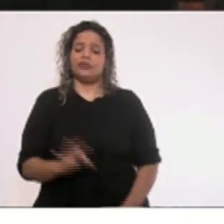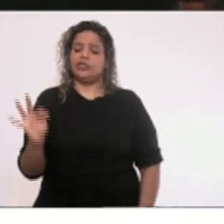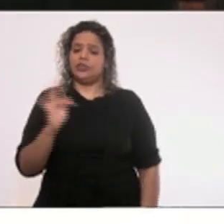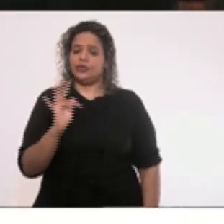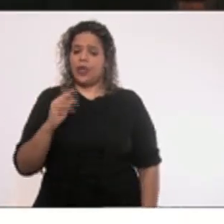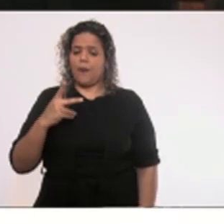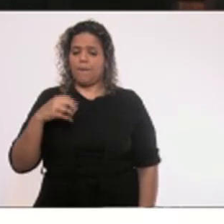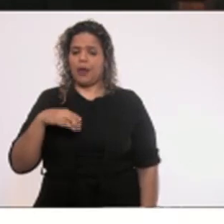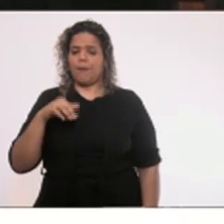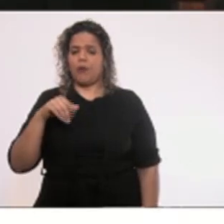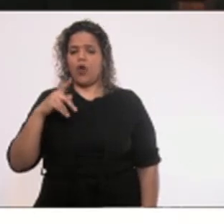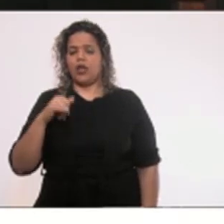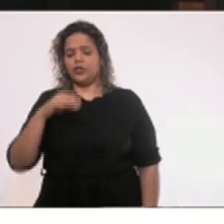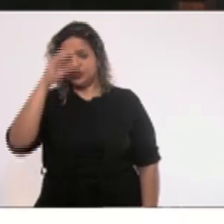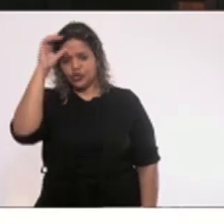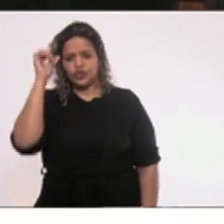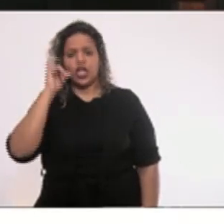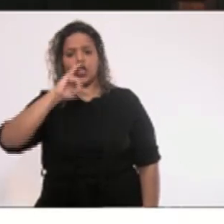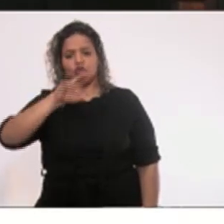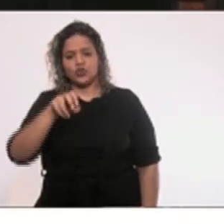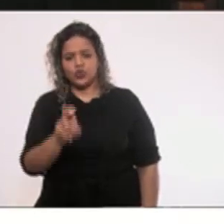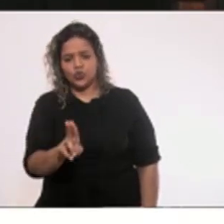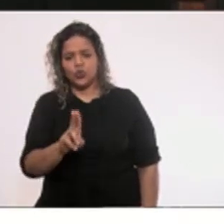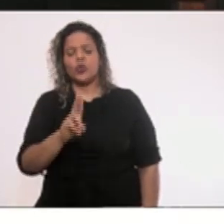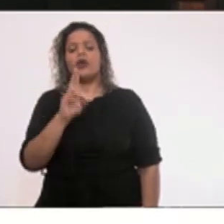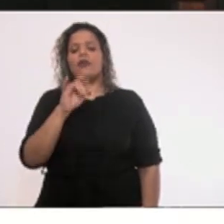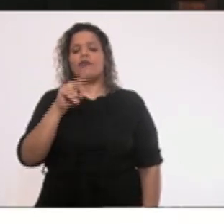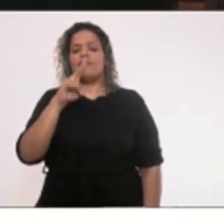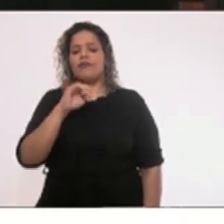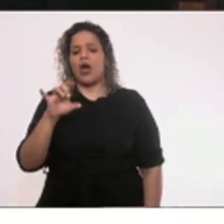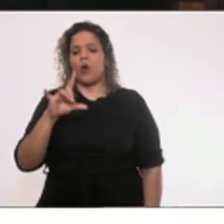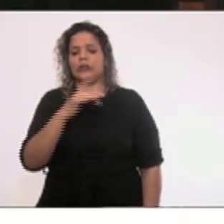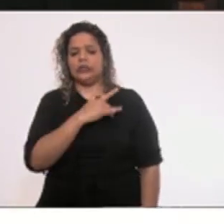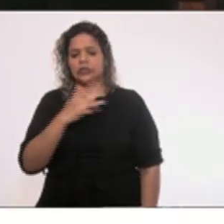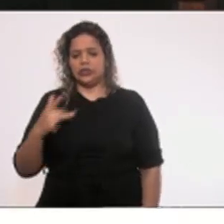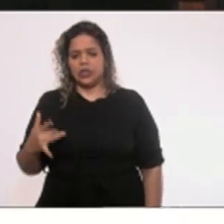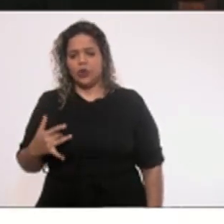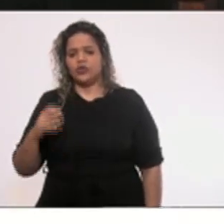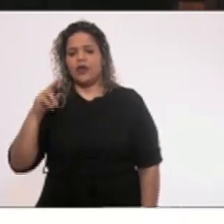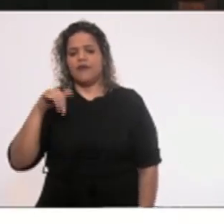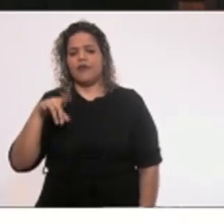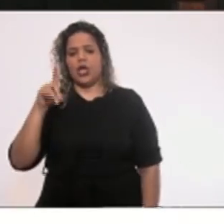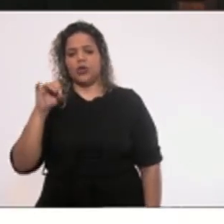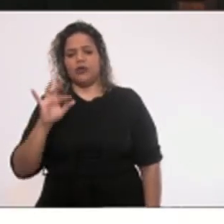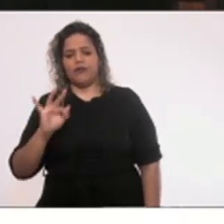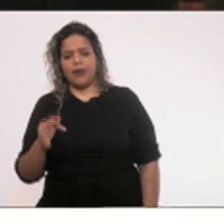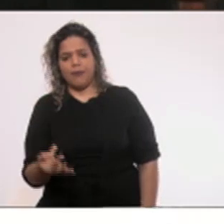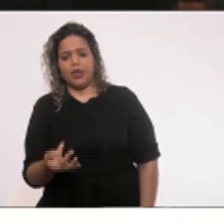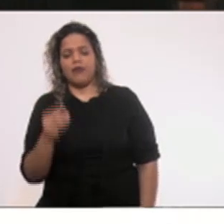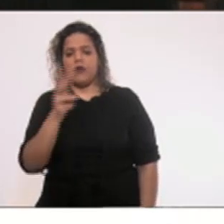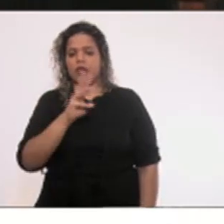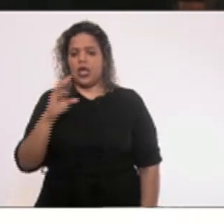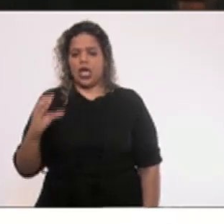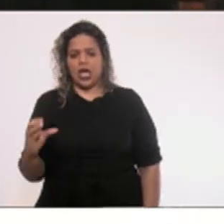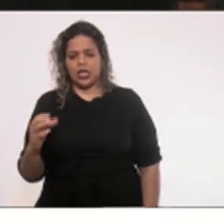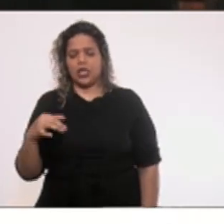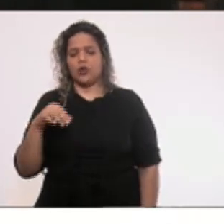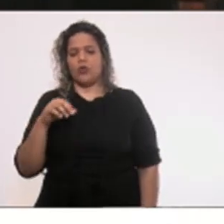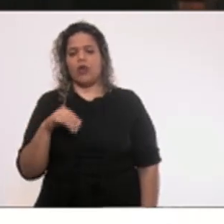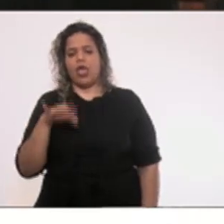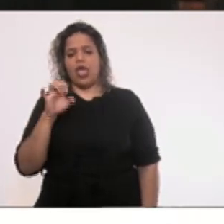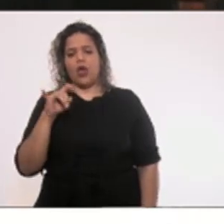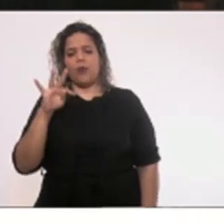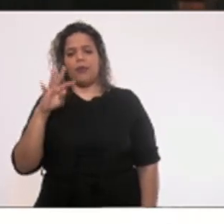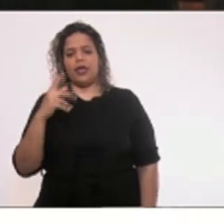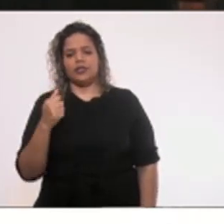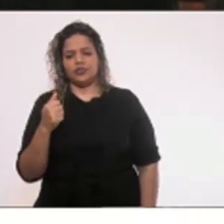Tiago Pampolha, Tia Ju, Valdo Ceasa, Valdeci da Saúde, Vandro Família, Valdec Carneiro, Elbert Rezende.